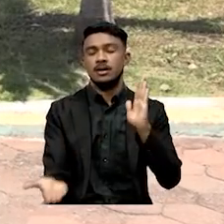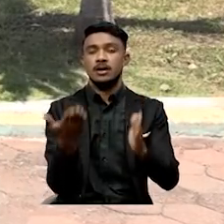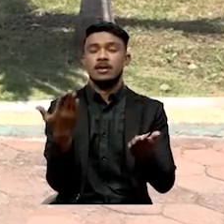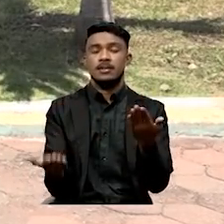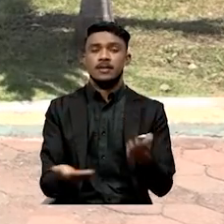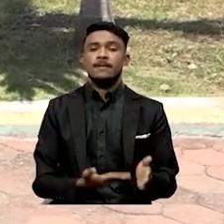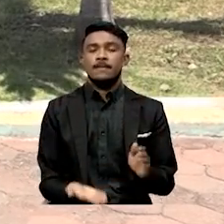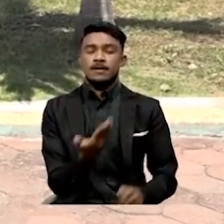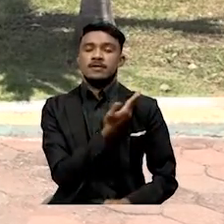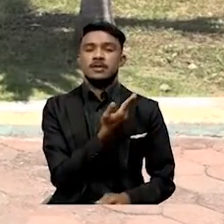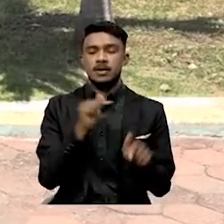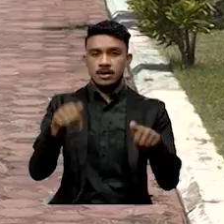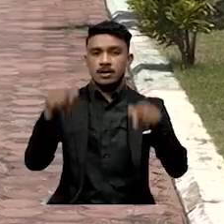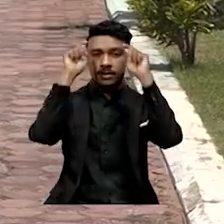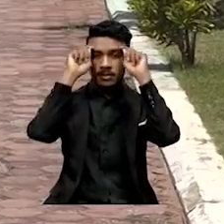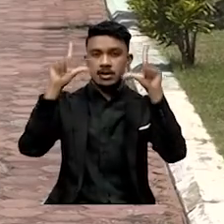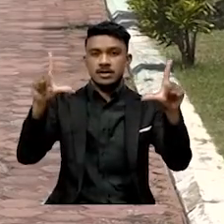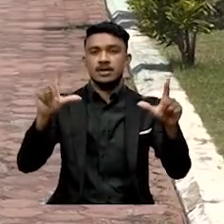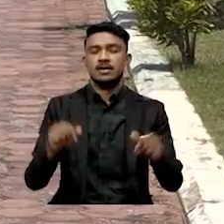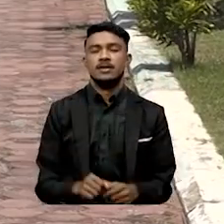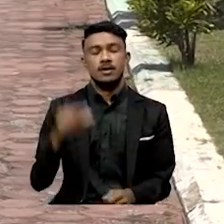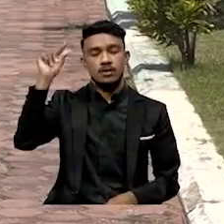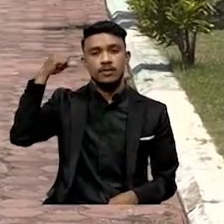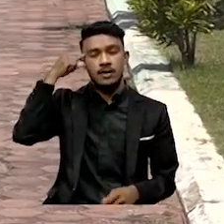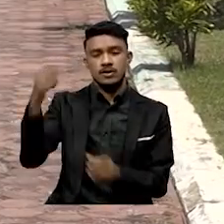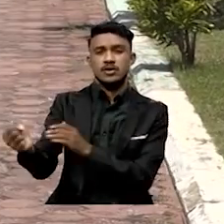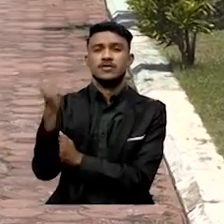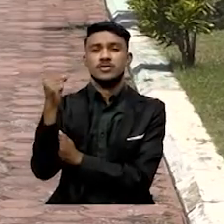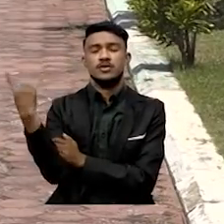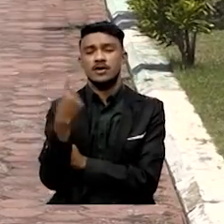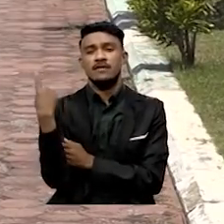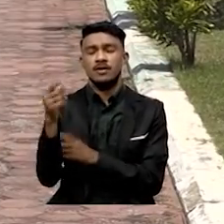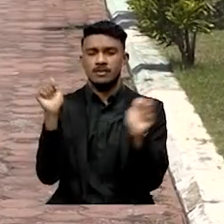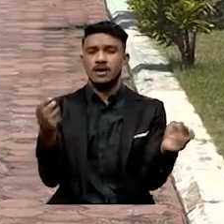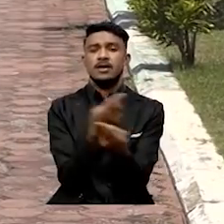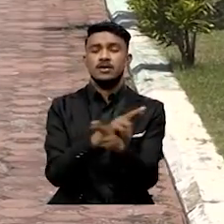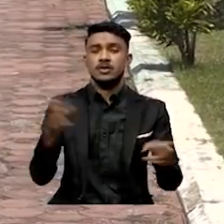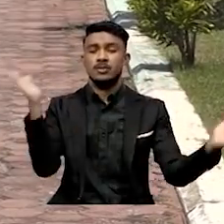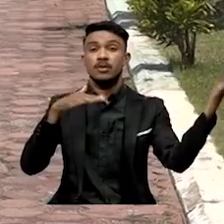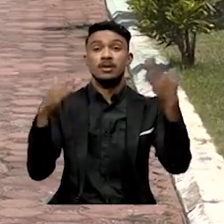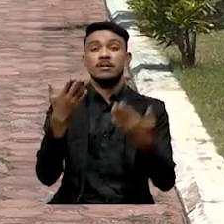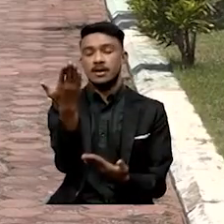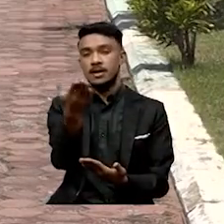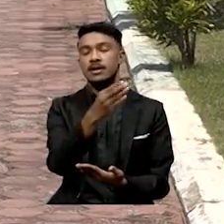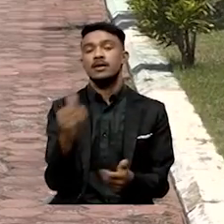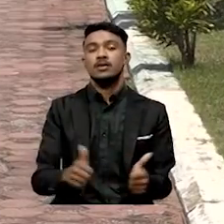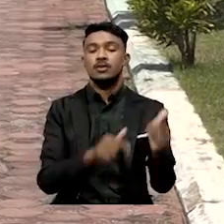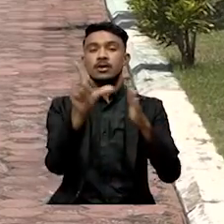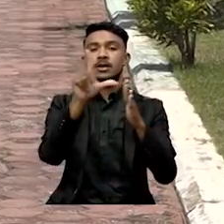makas iha Timor Leste. Governo esforço na fatin hori resolve problema refere tuir lei